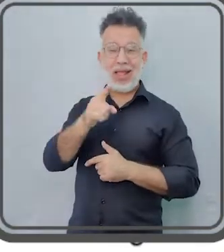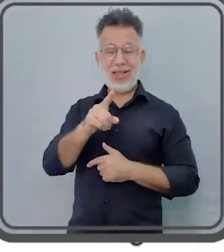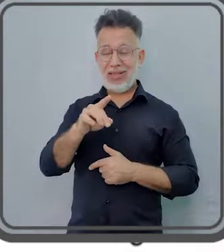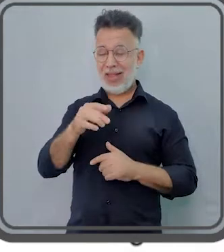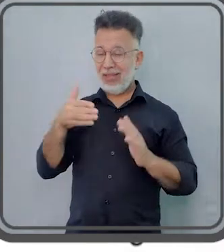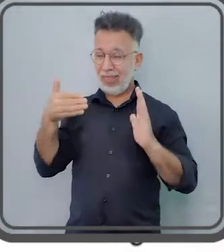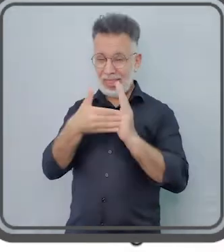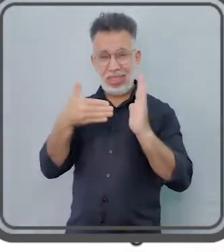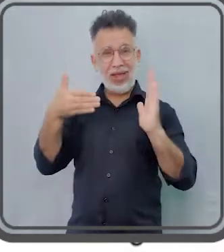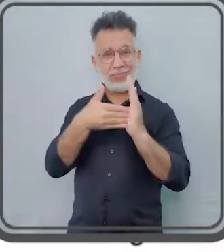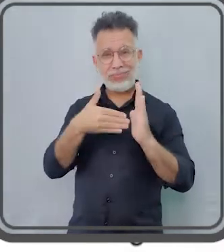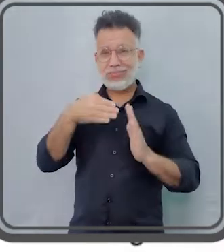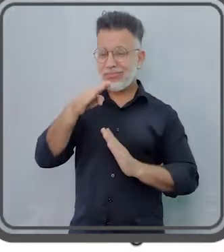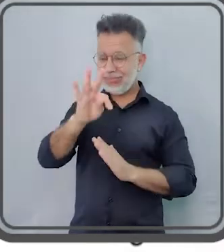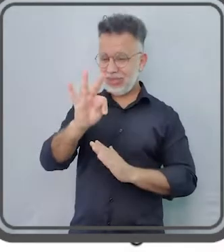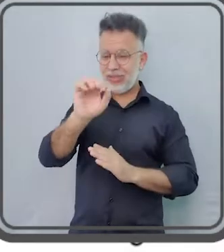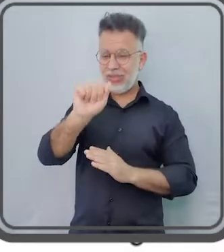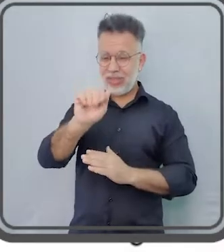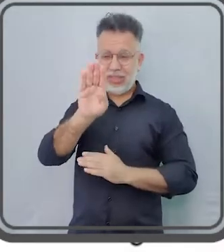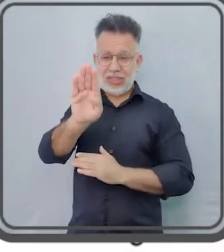mercado?